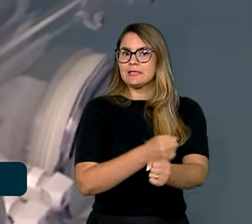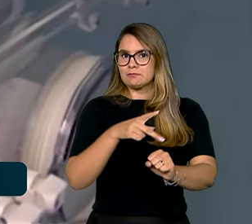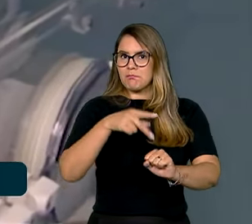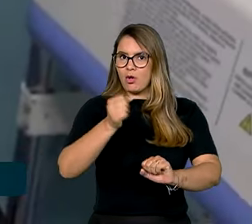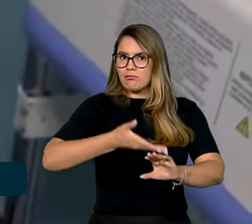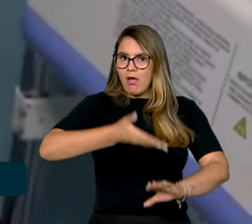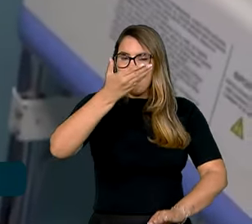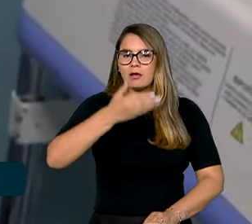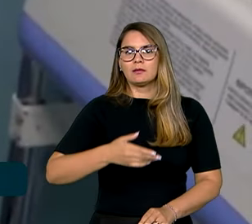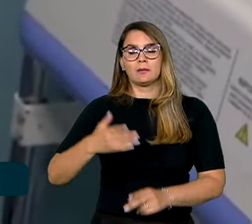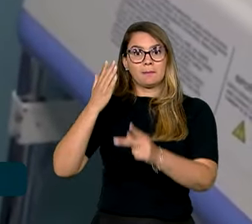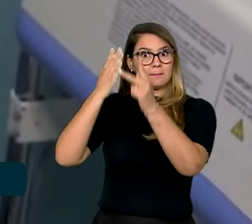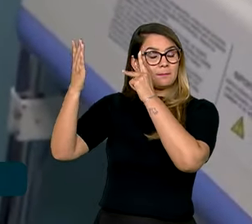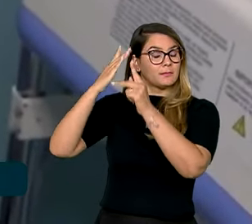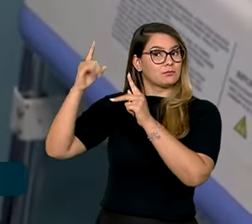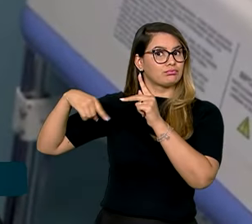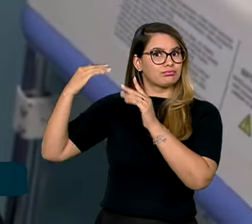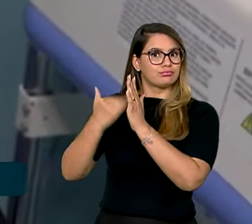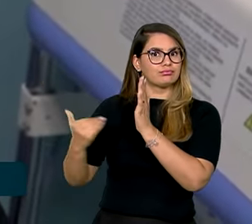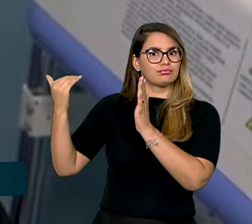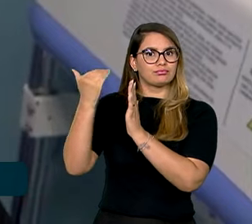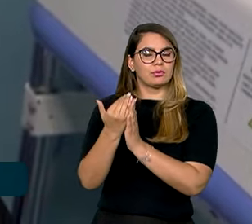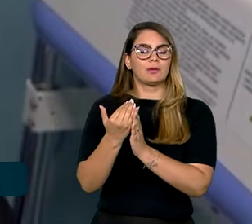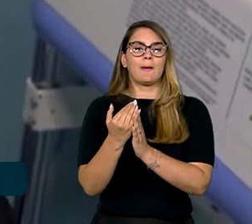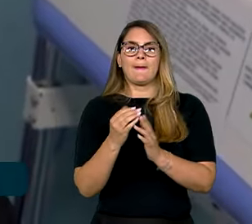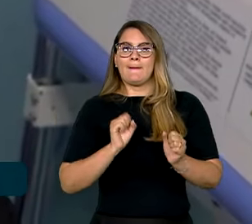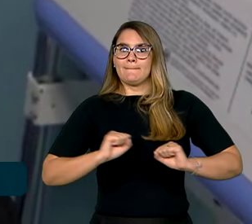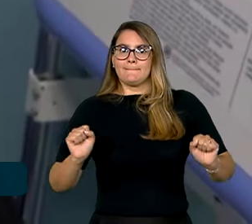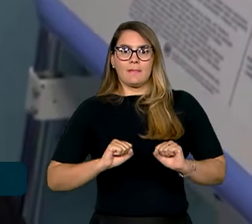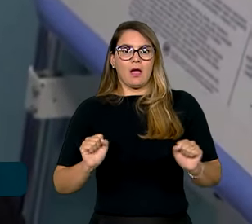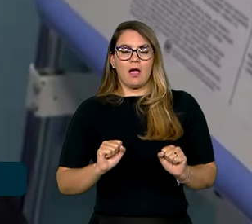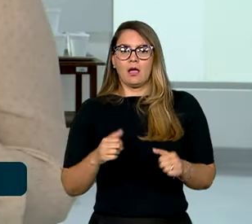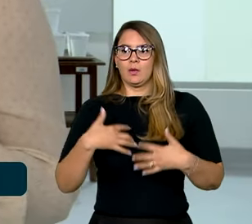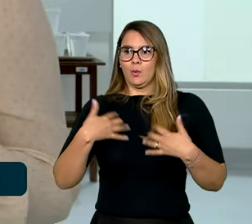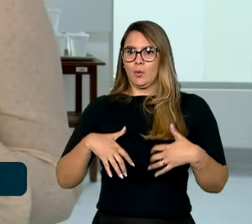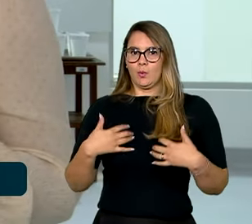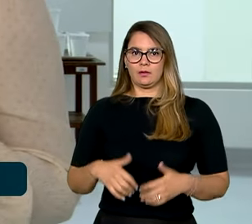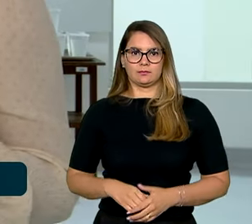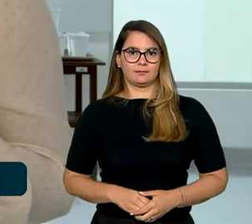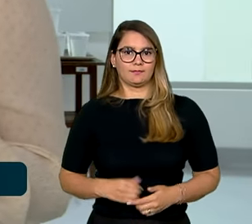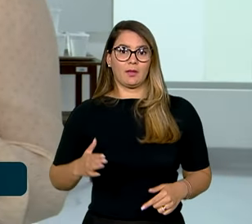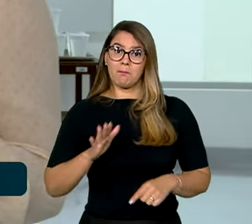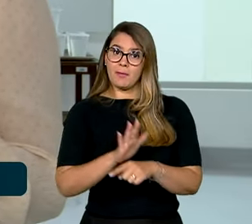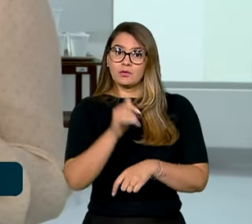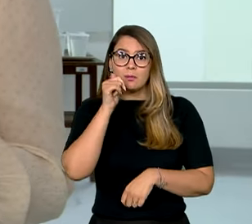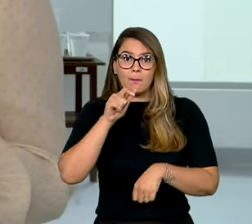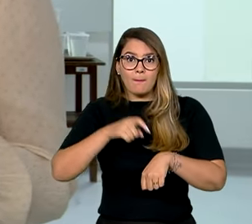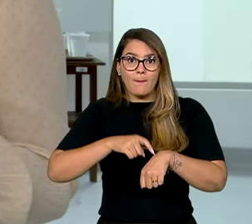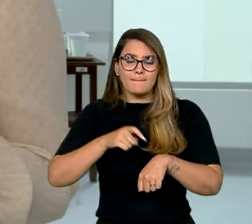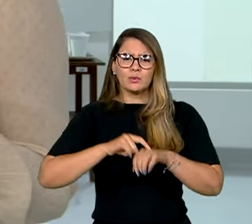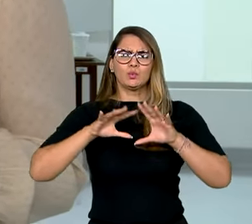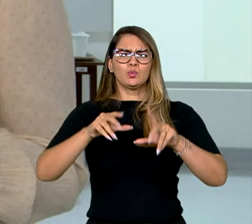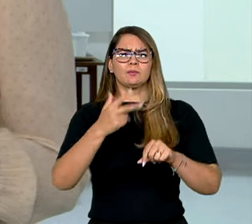pós-traumático, psicose pós-parto, transtorno de pânico e fobias. Para amparar mulheres neste momento em que